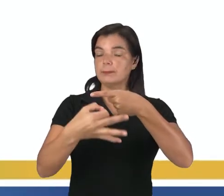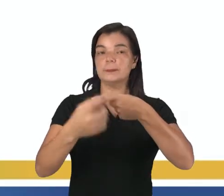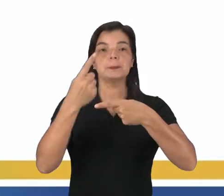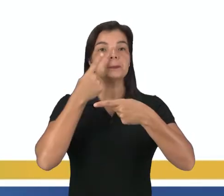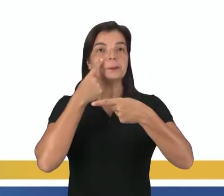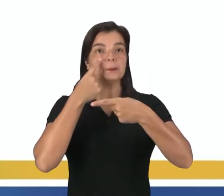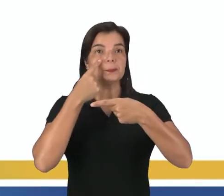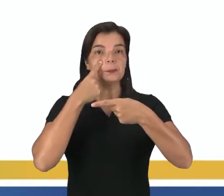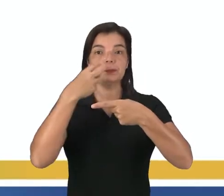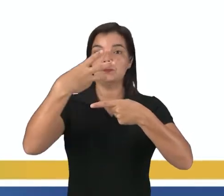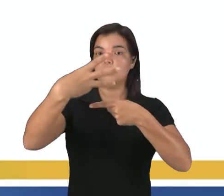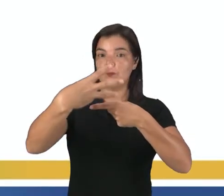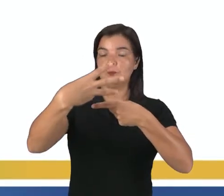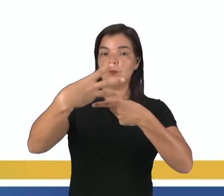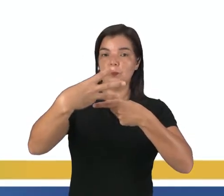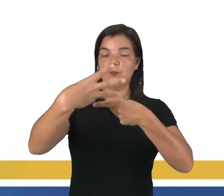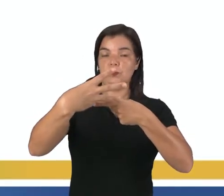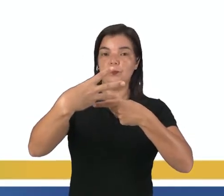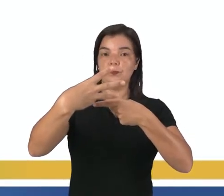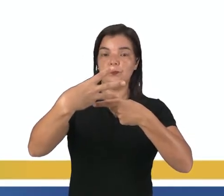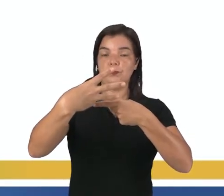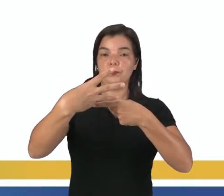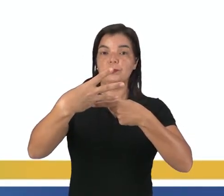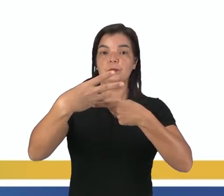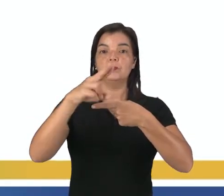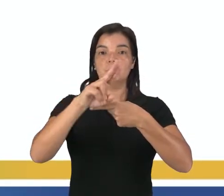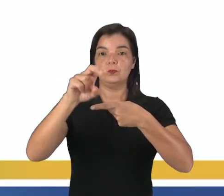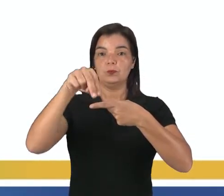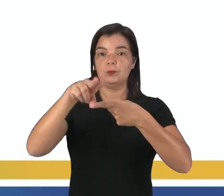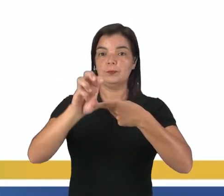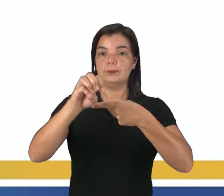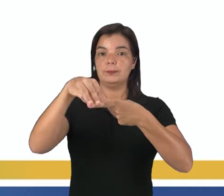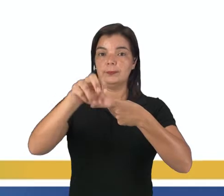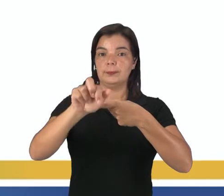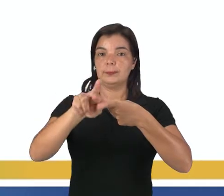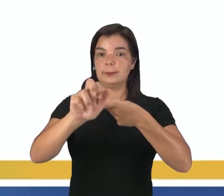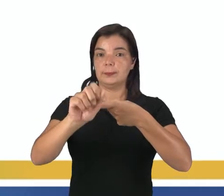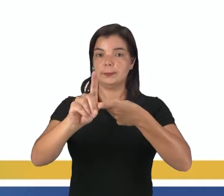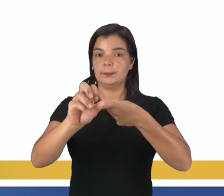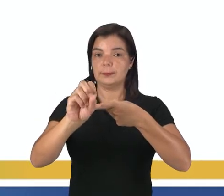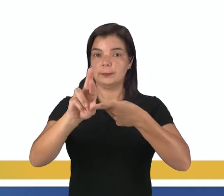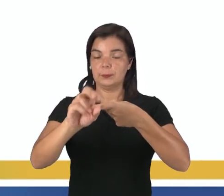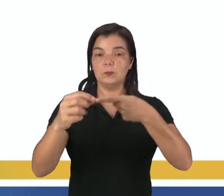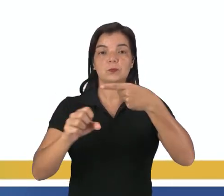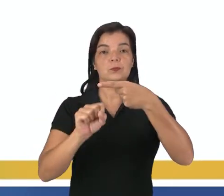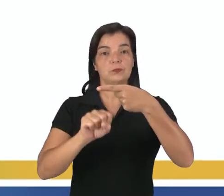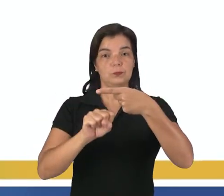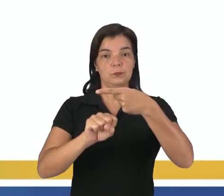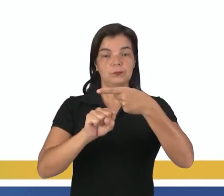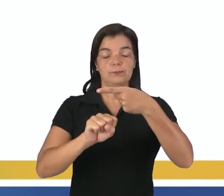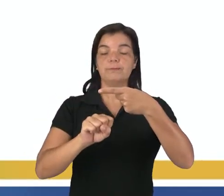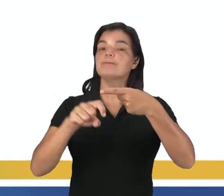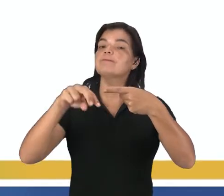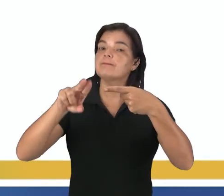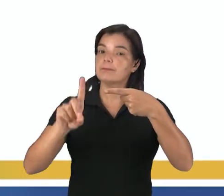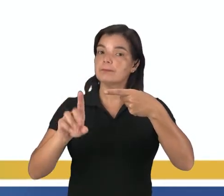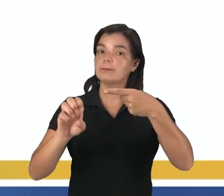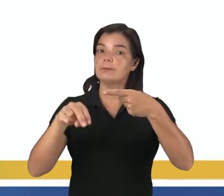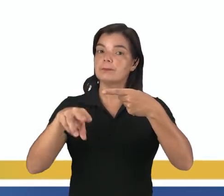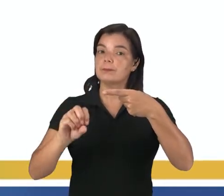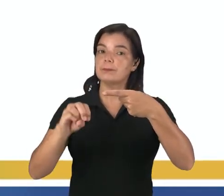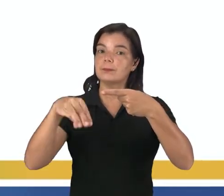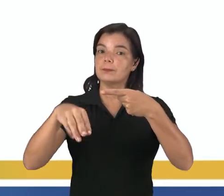temos um 3 acima do traço, que seria o numerador dessa fração, e o 8, está abaixo do traço, então ele